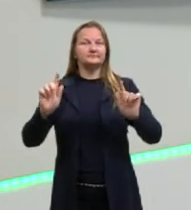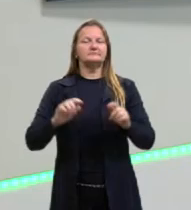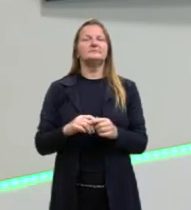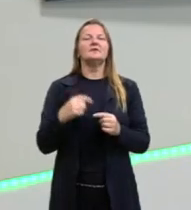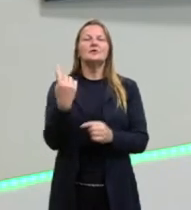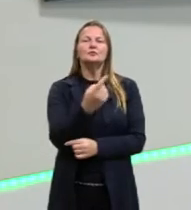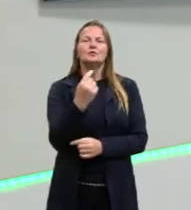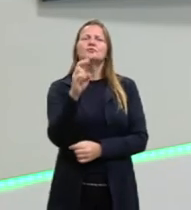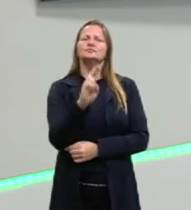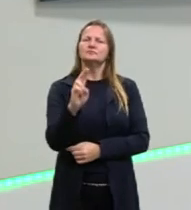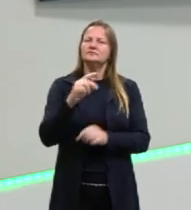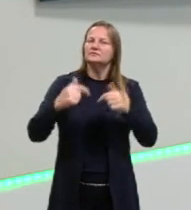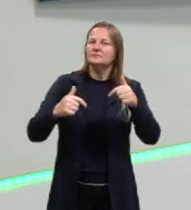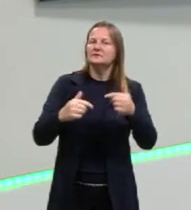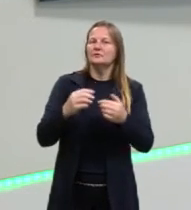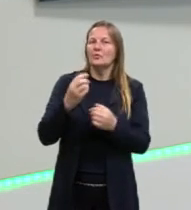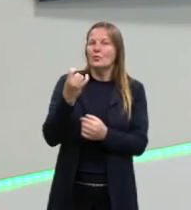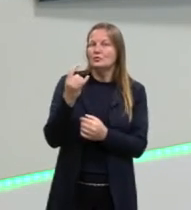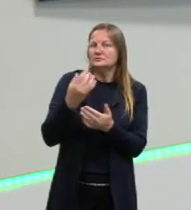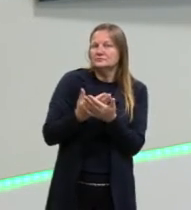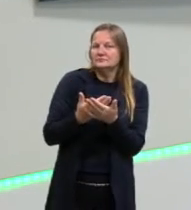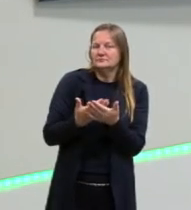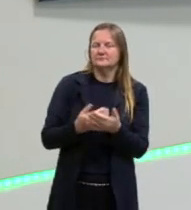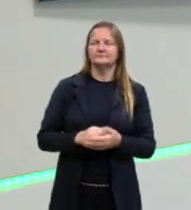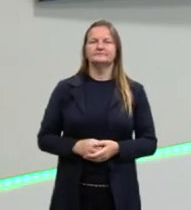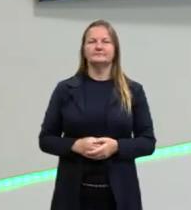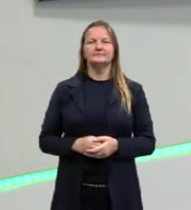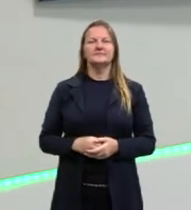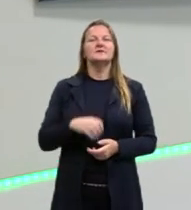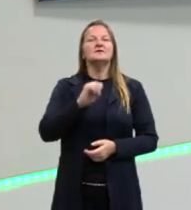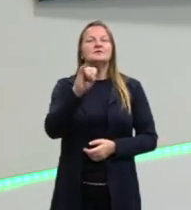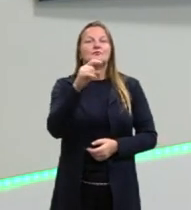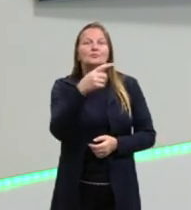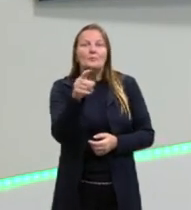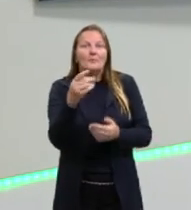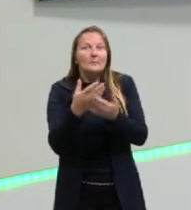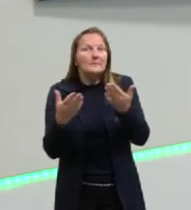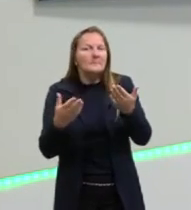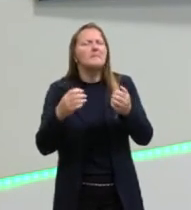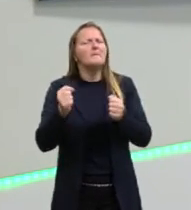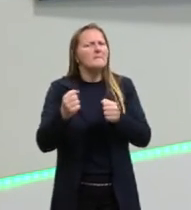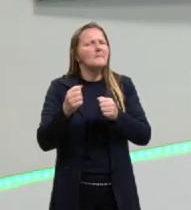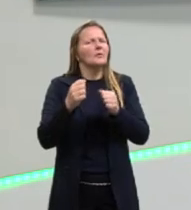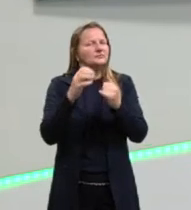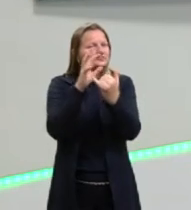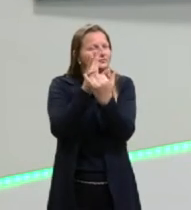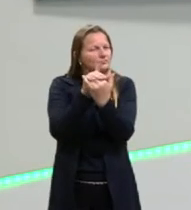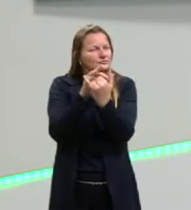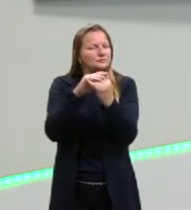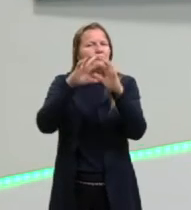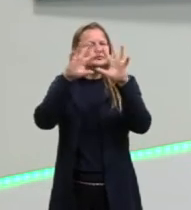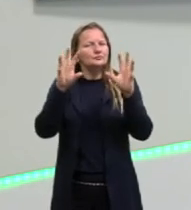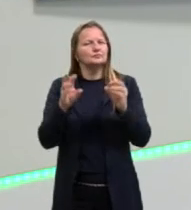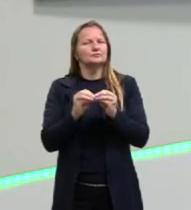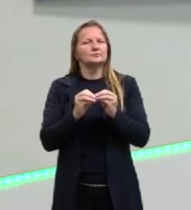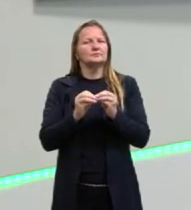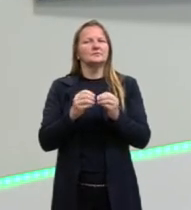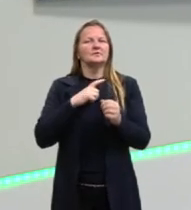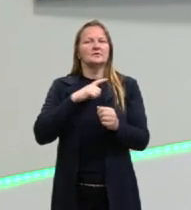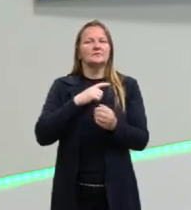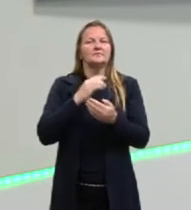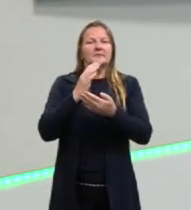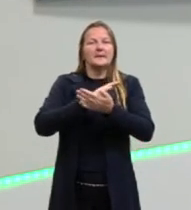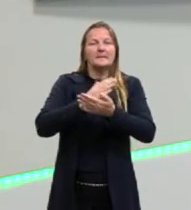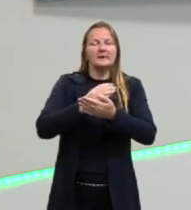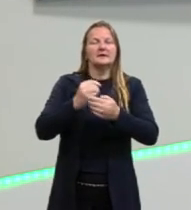estamos trabalhando aí nas últimas aulas se tu perdeu a última aula corre lá tem os resuminhos trazendo a média